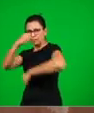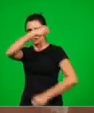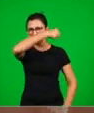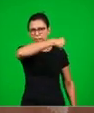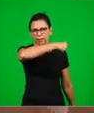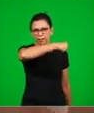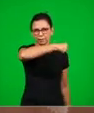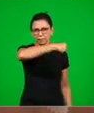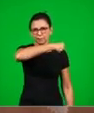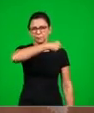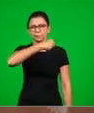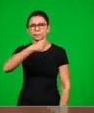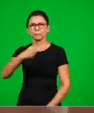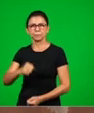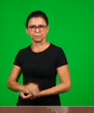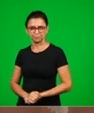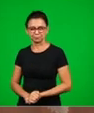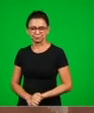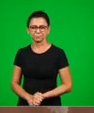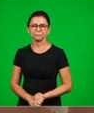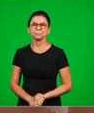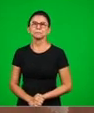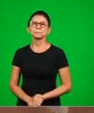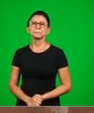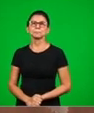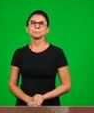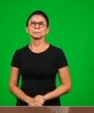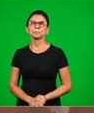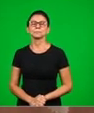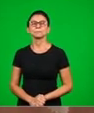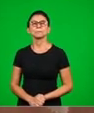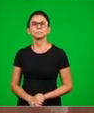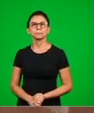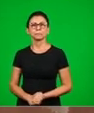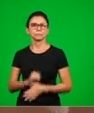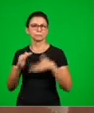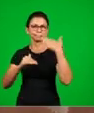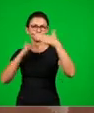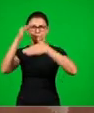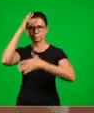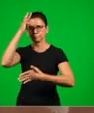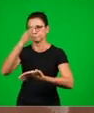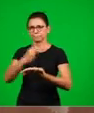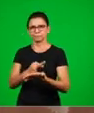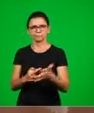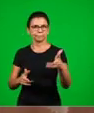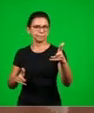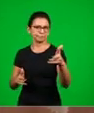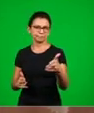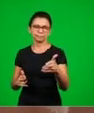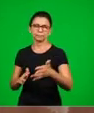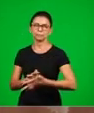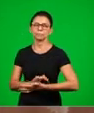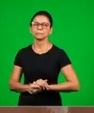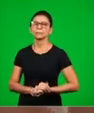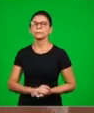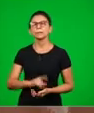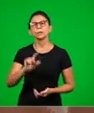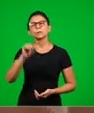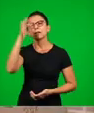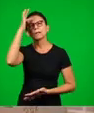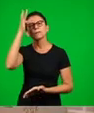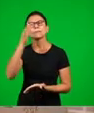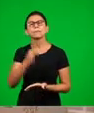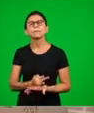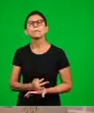os dados inflamados. Então, a fé é dinâmica. A fé é aquilo que você está